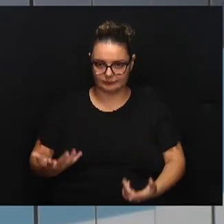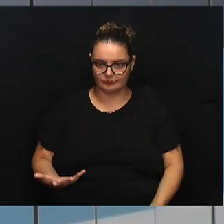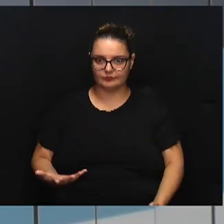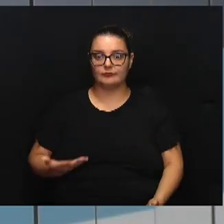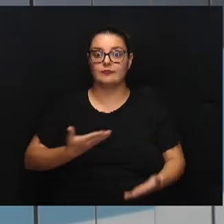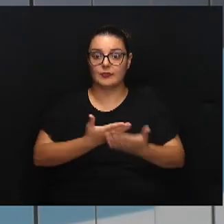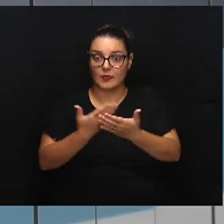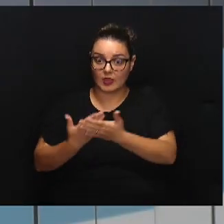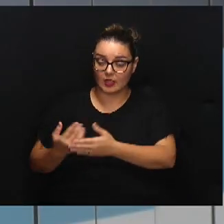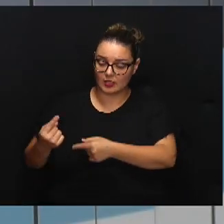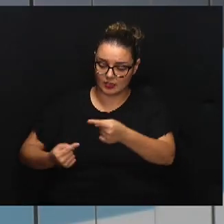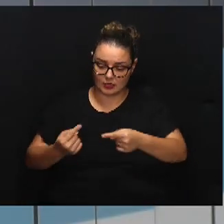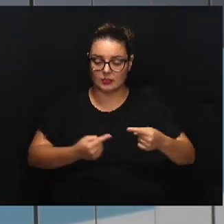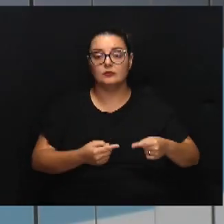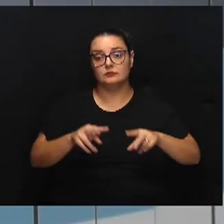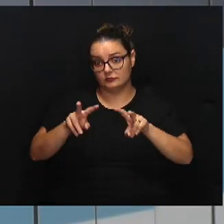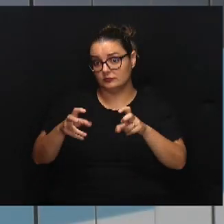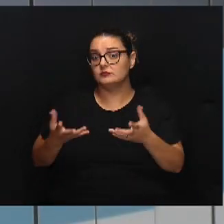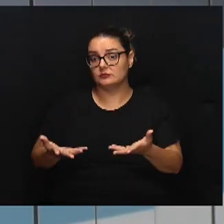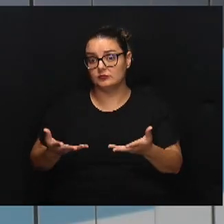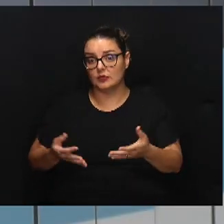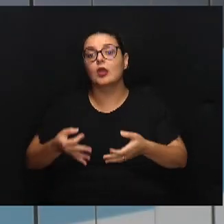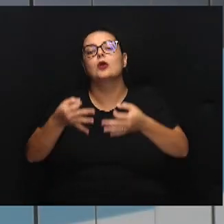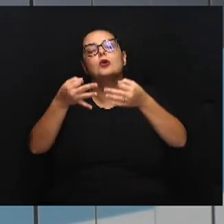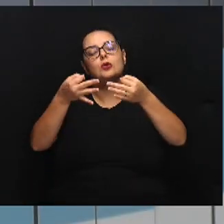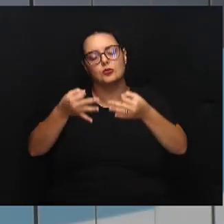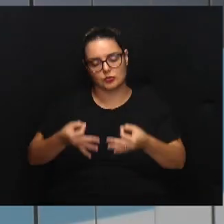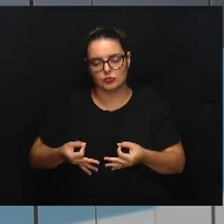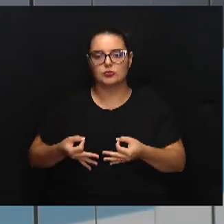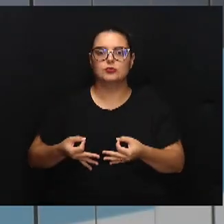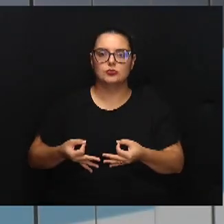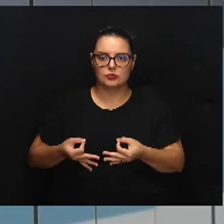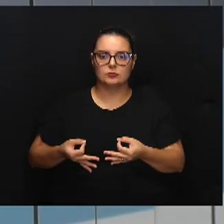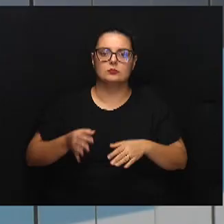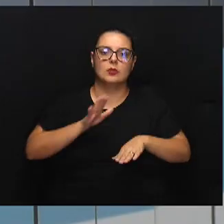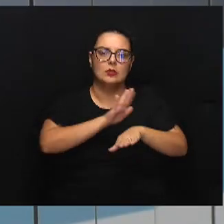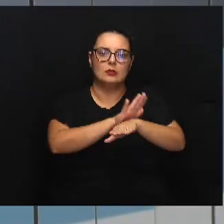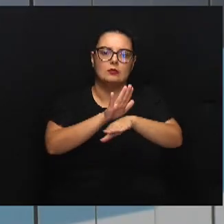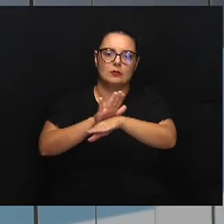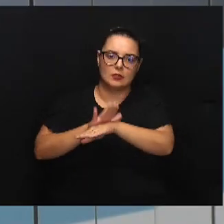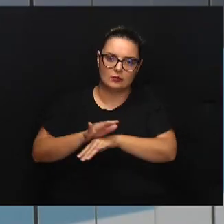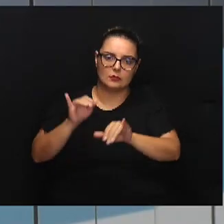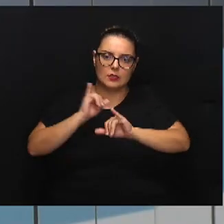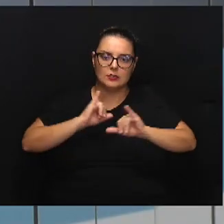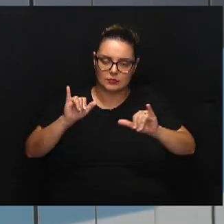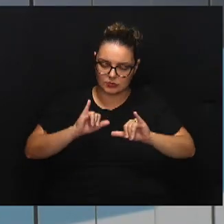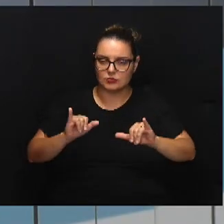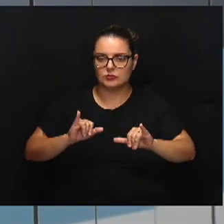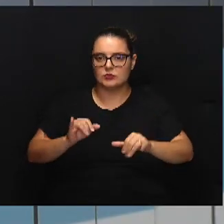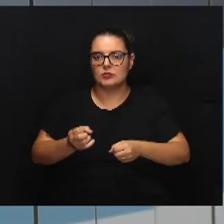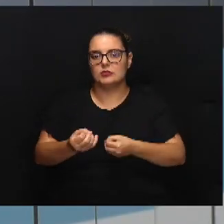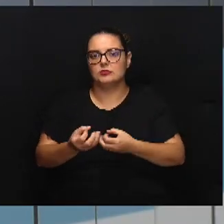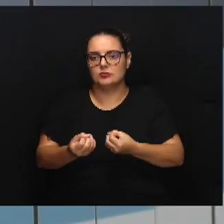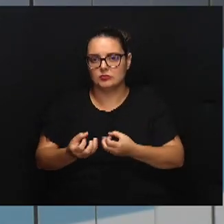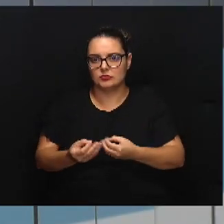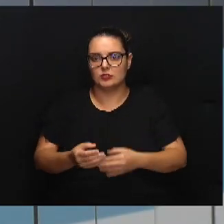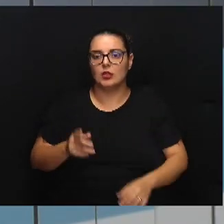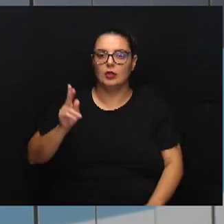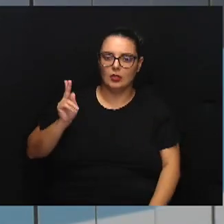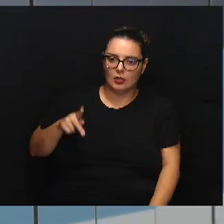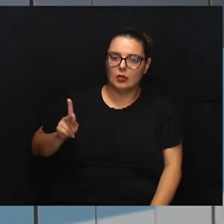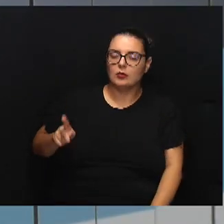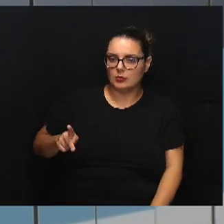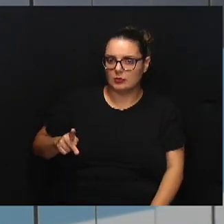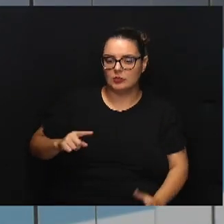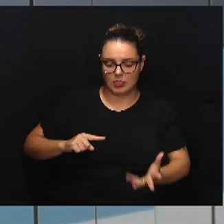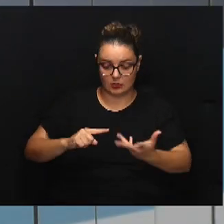estudam, que debatem esse tema, justamente para auxiliar nessa divulgação, nessa informação. A professora trouxe questões